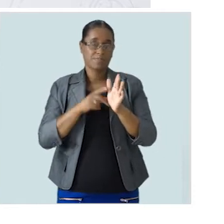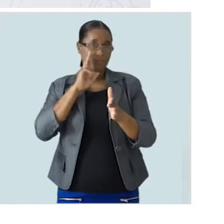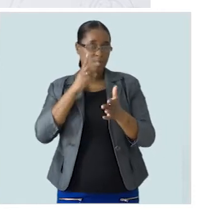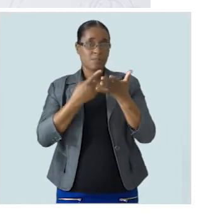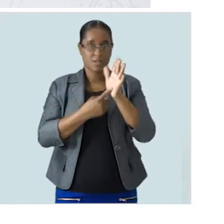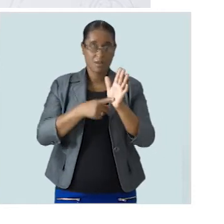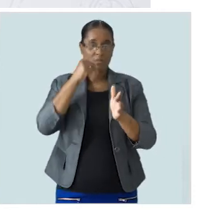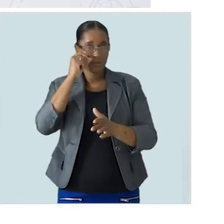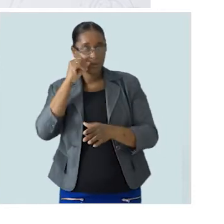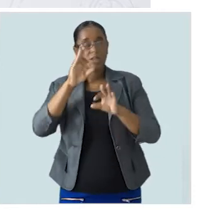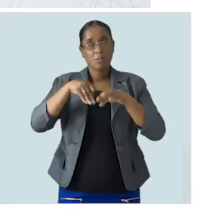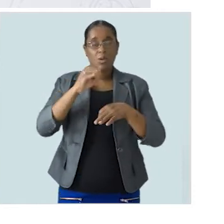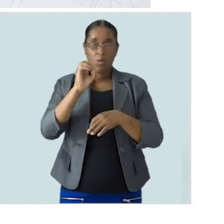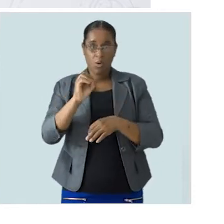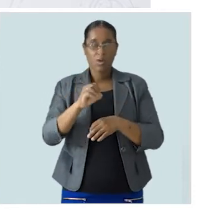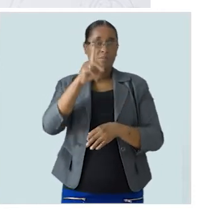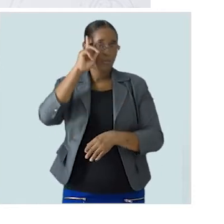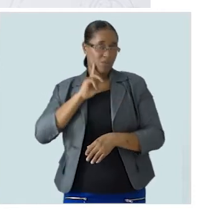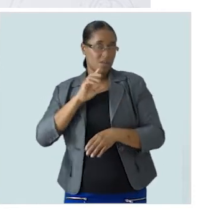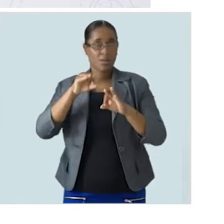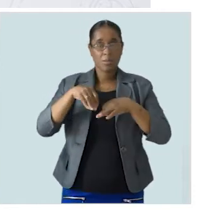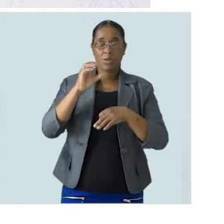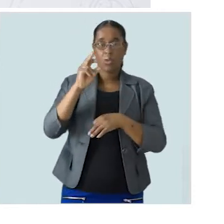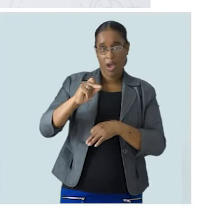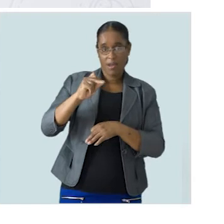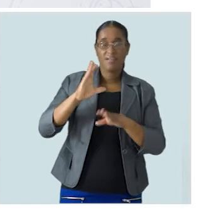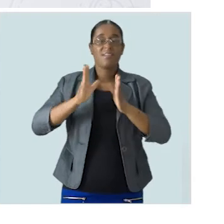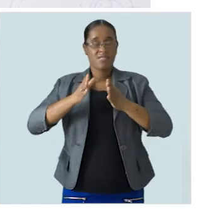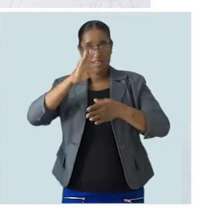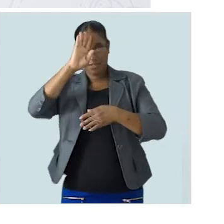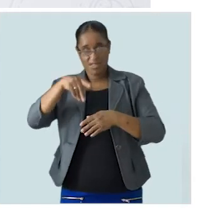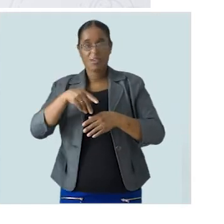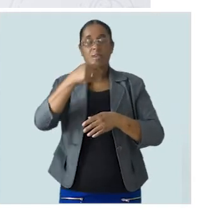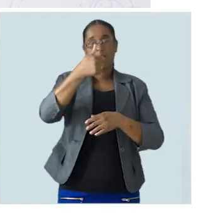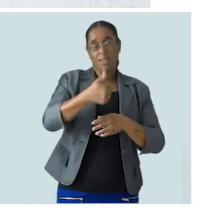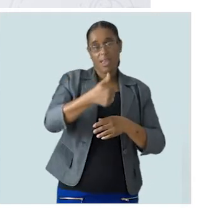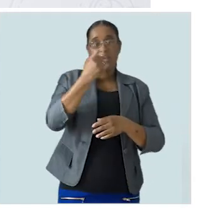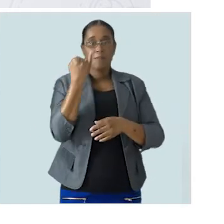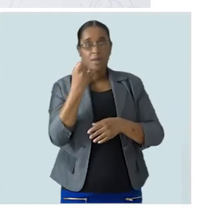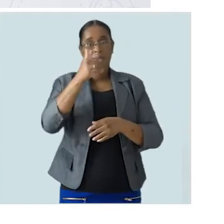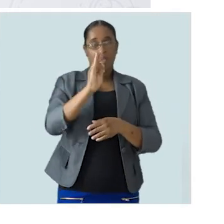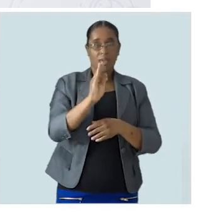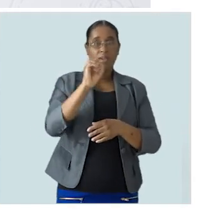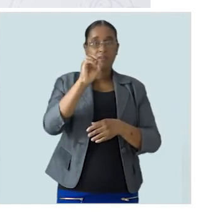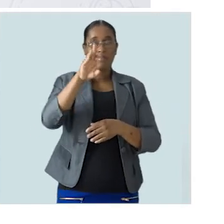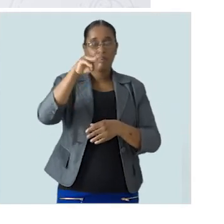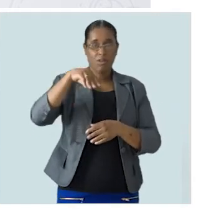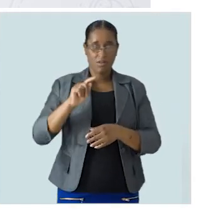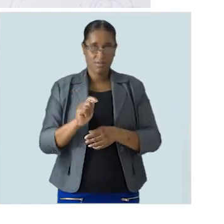com O, e para feminino termina com A, já sabemos que é biforme. Então vamos lá fazer o